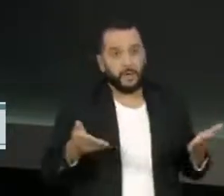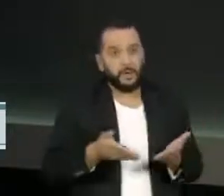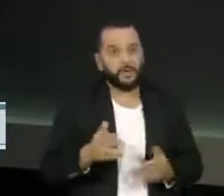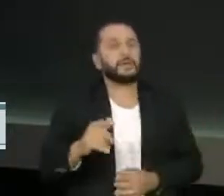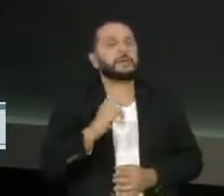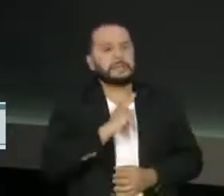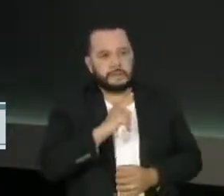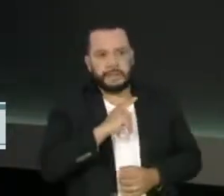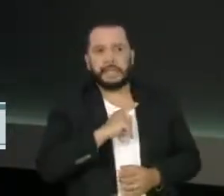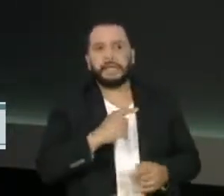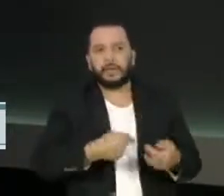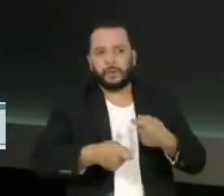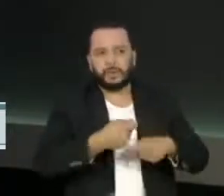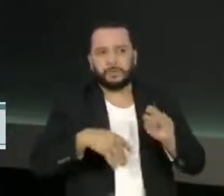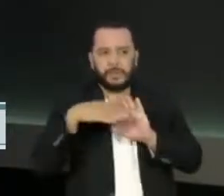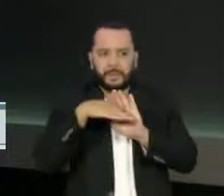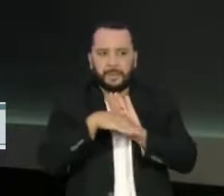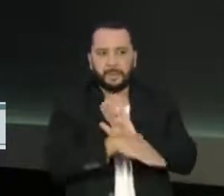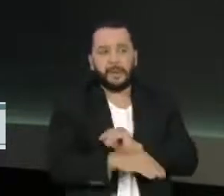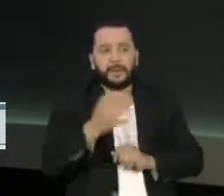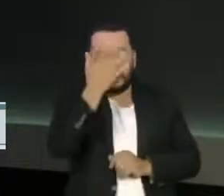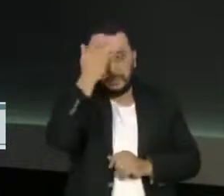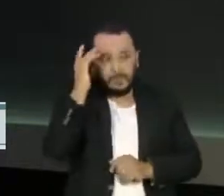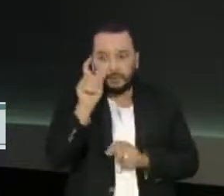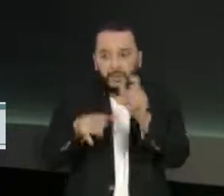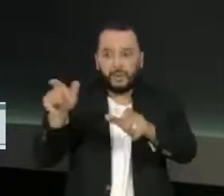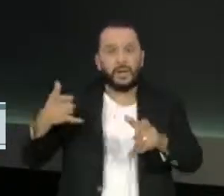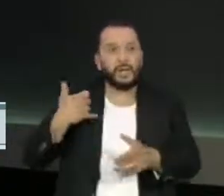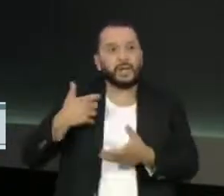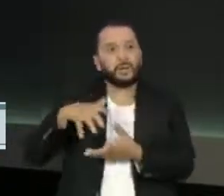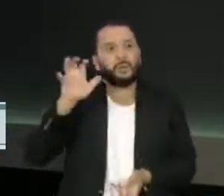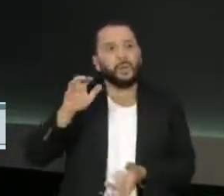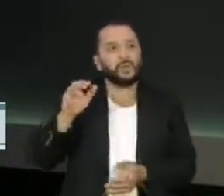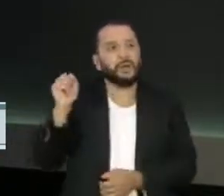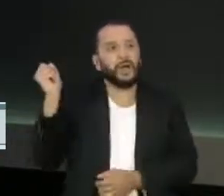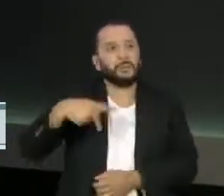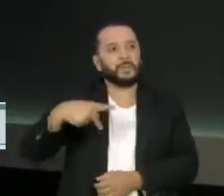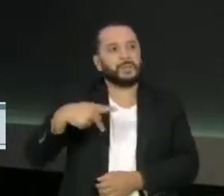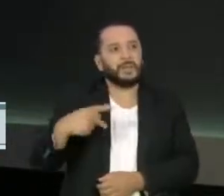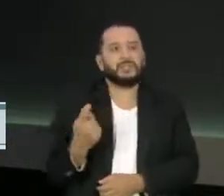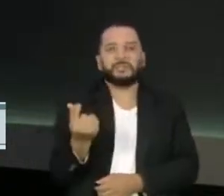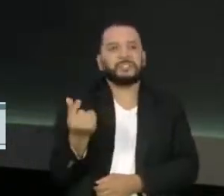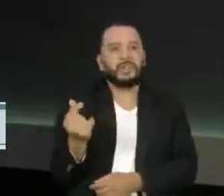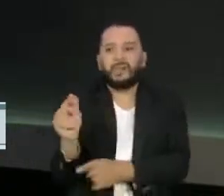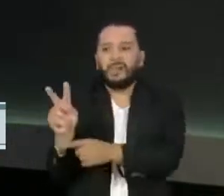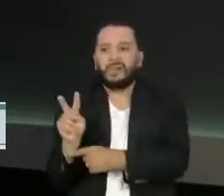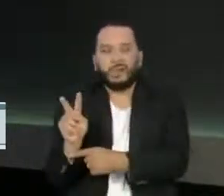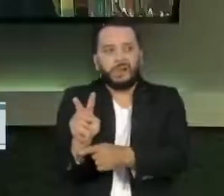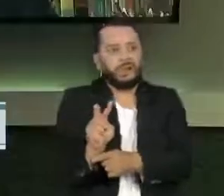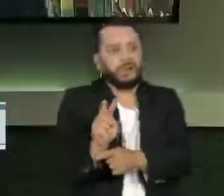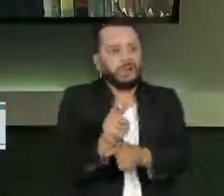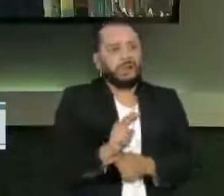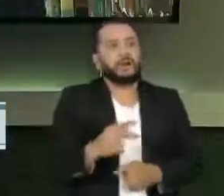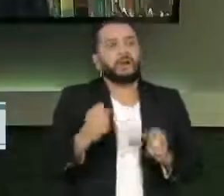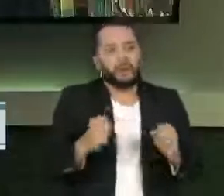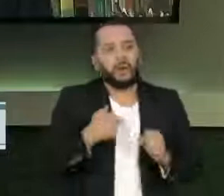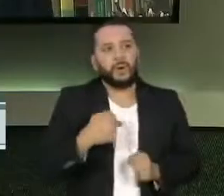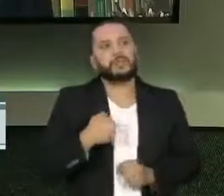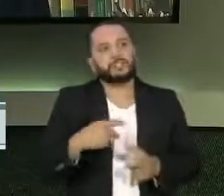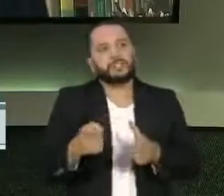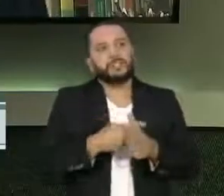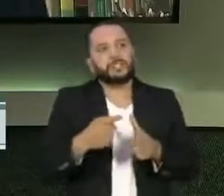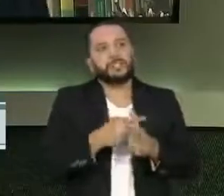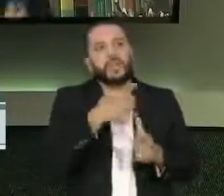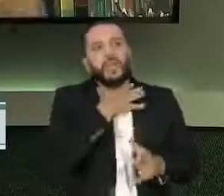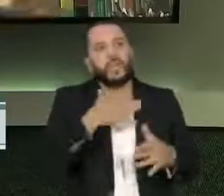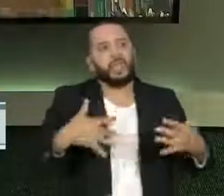negativos da economia, o empréstimo consignado para aposentados pode levar ao superendividamento, não? Sem dúvida